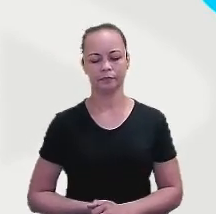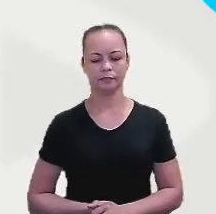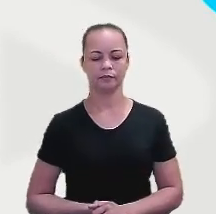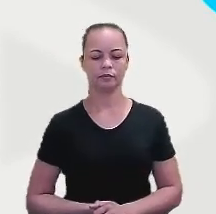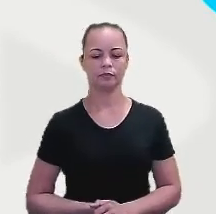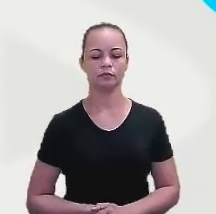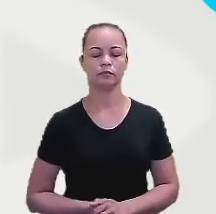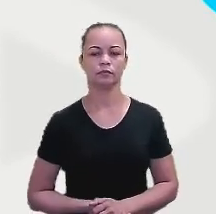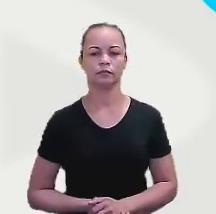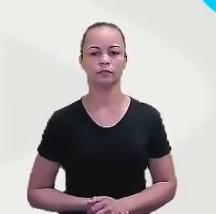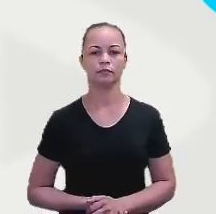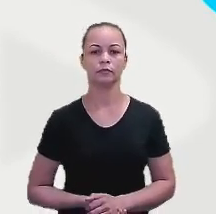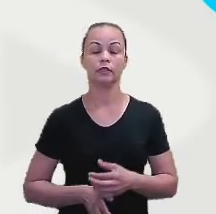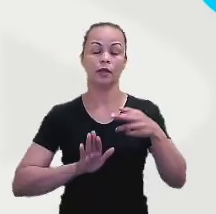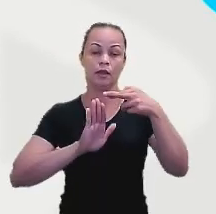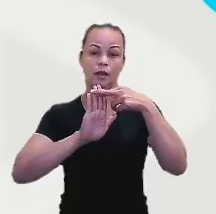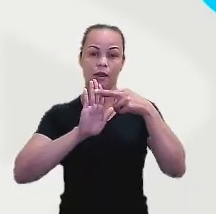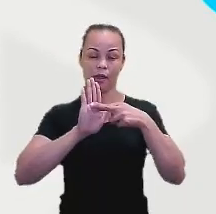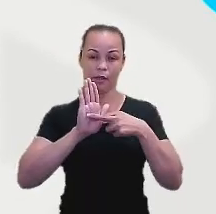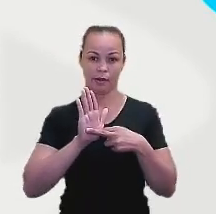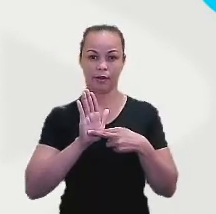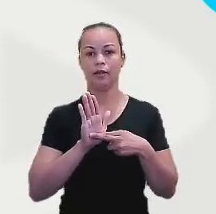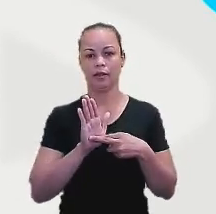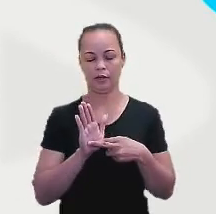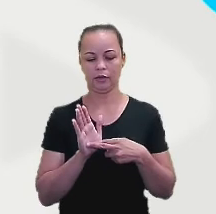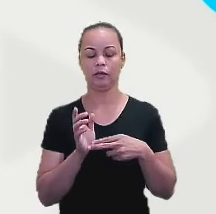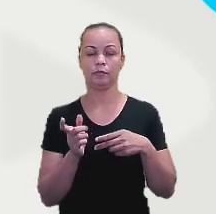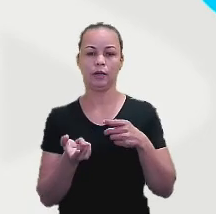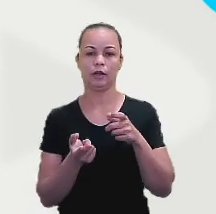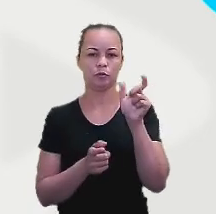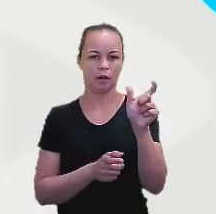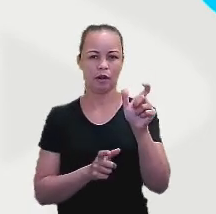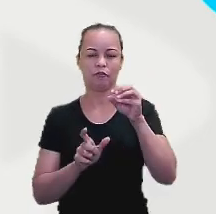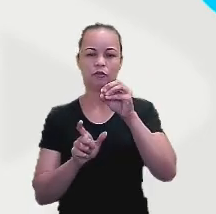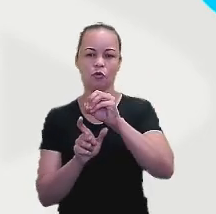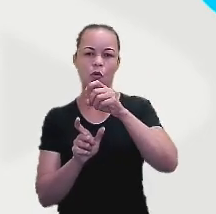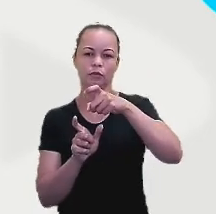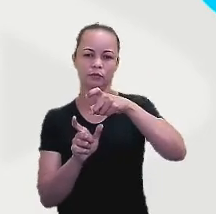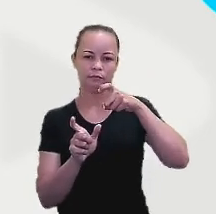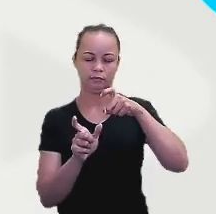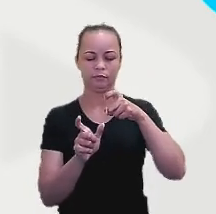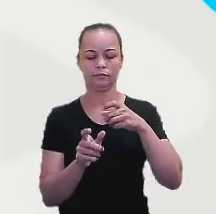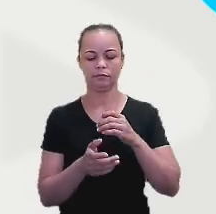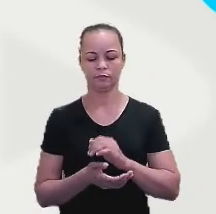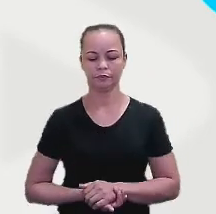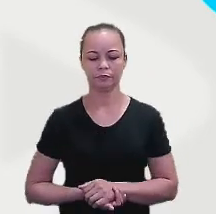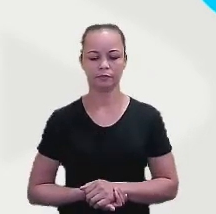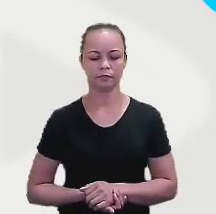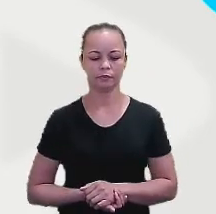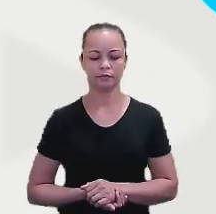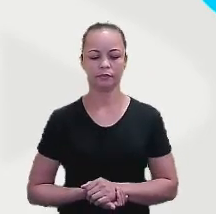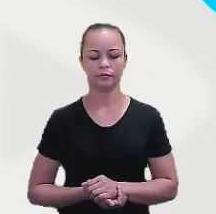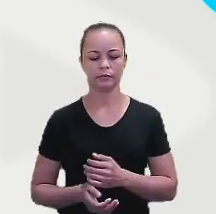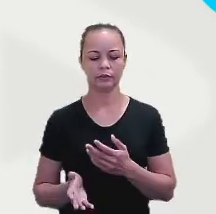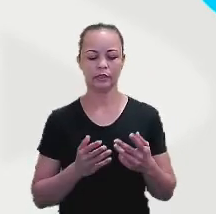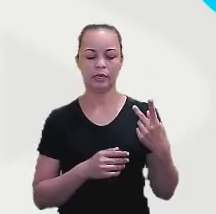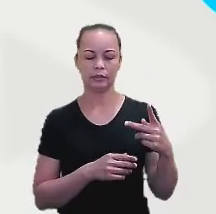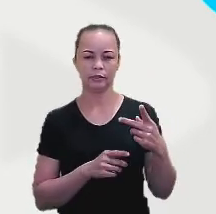Então, vamos lá. A regra para as palavras oxítonas é a seguinte. Acentuam-se